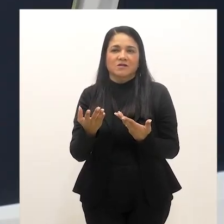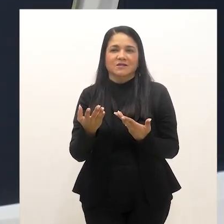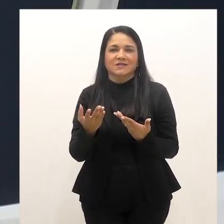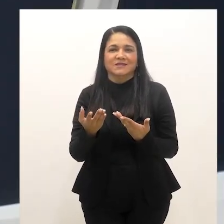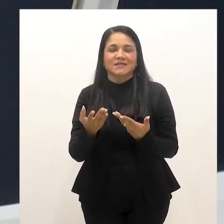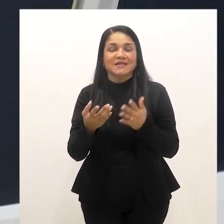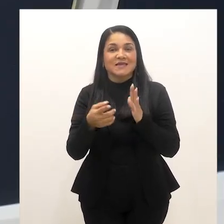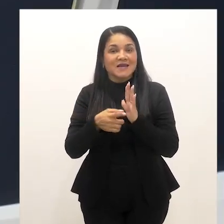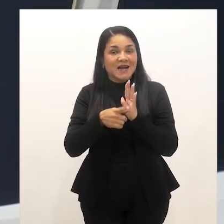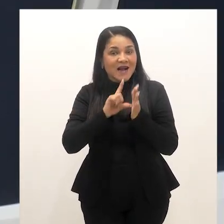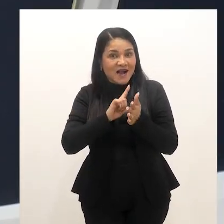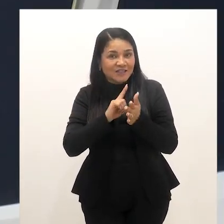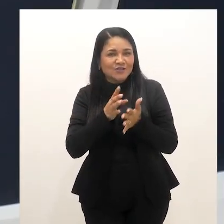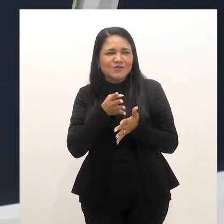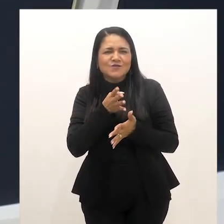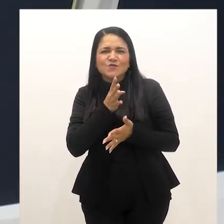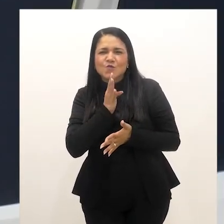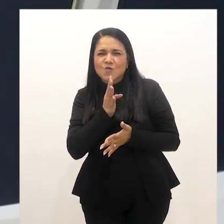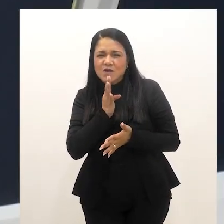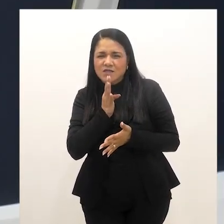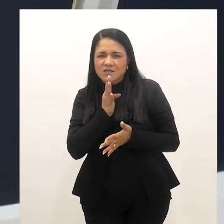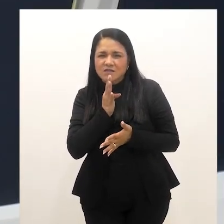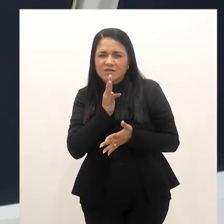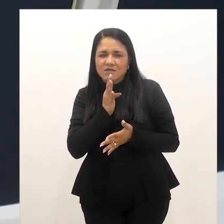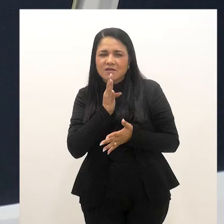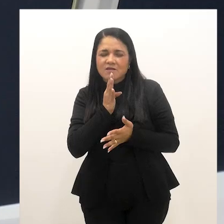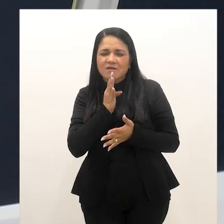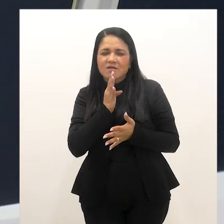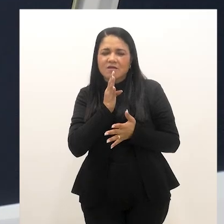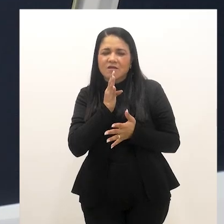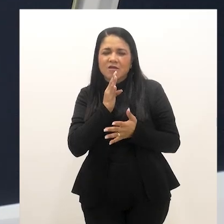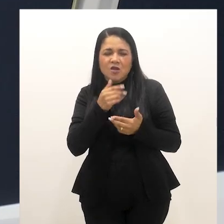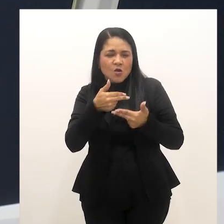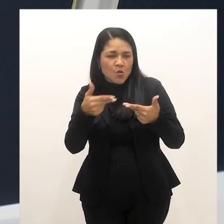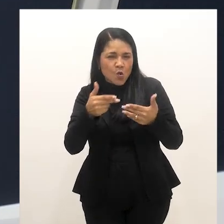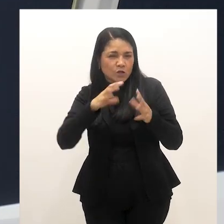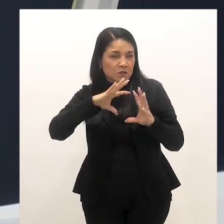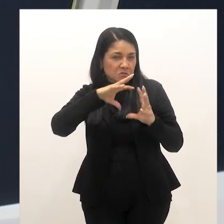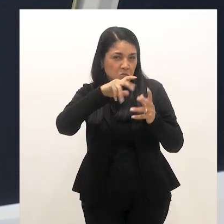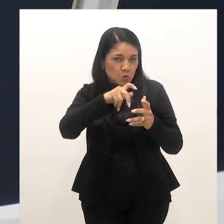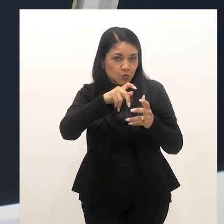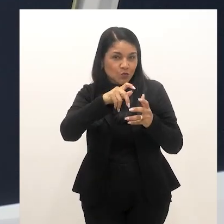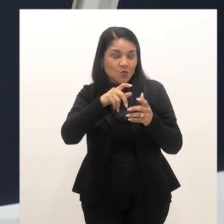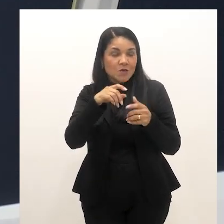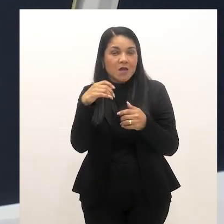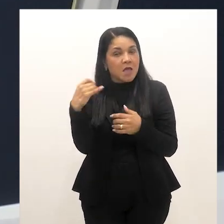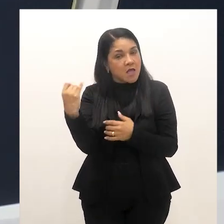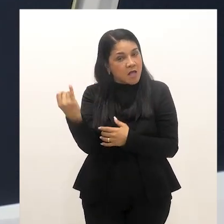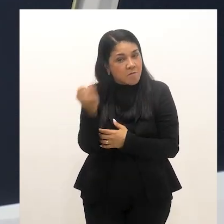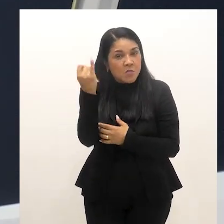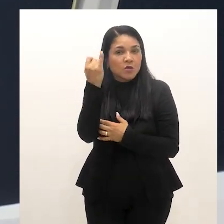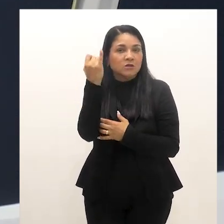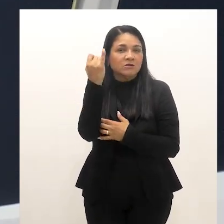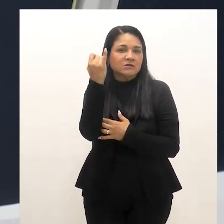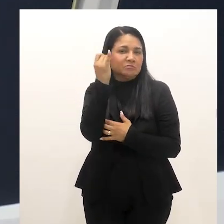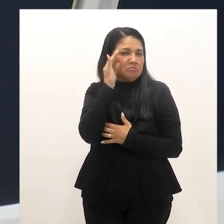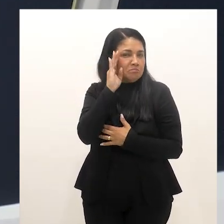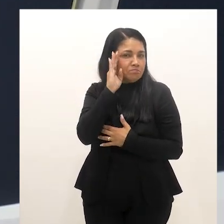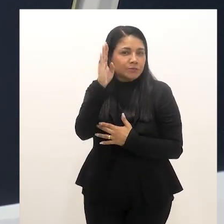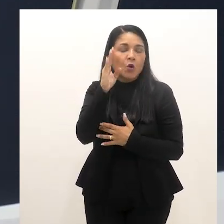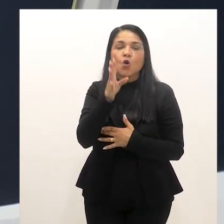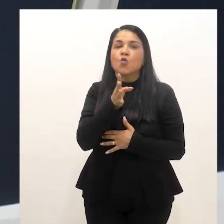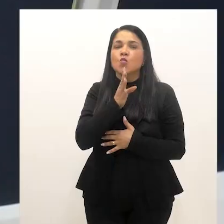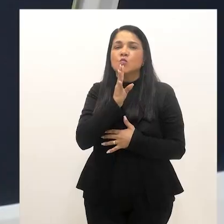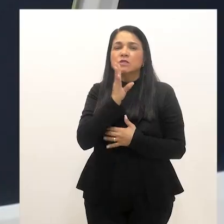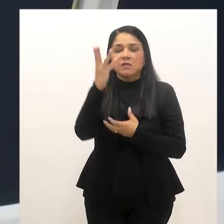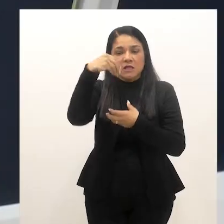coisa. E antes de você conhecer coisas que vêm lá de fora, é importante você conhecer o que